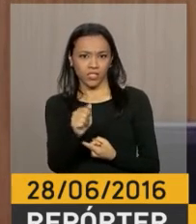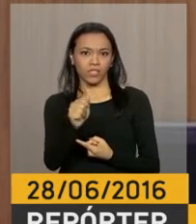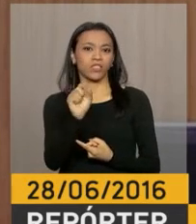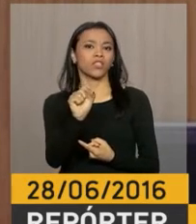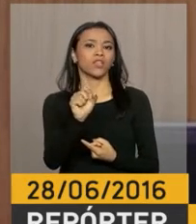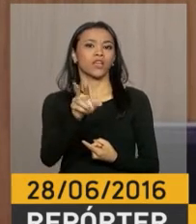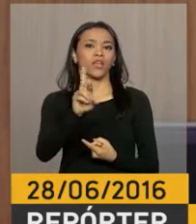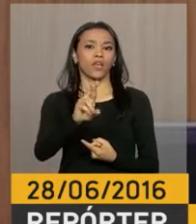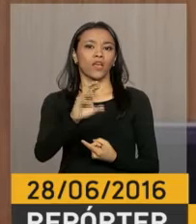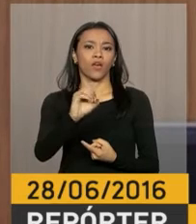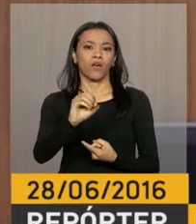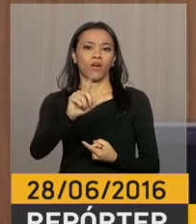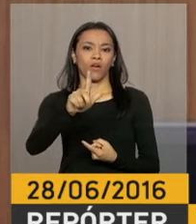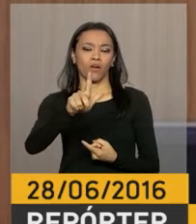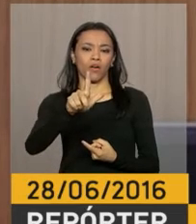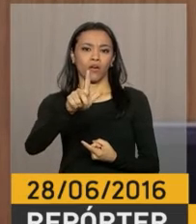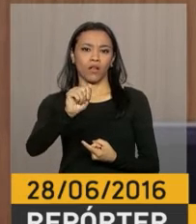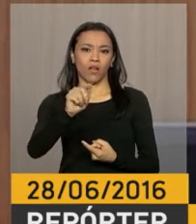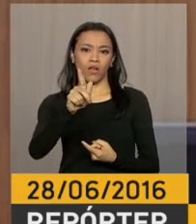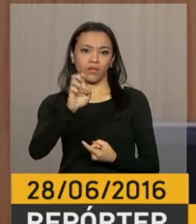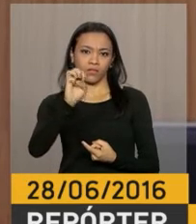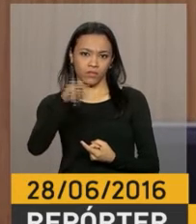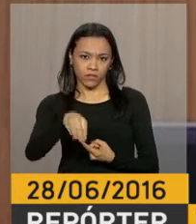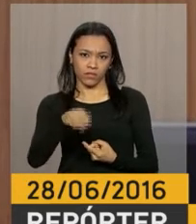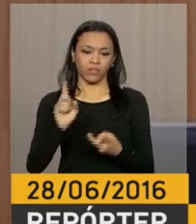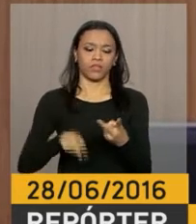nessa projeção de balanço de pagamentos